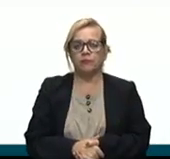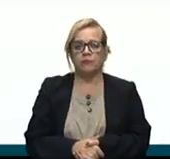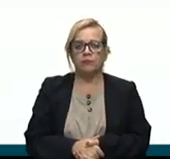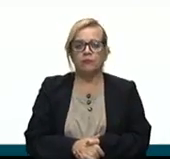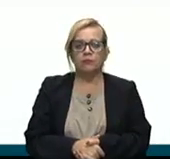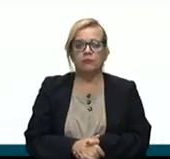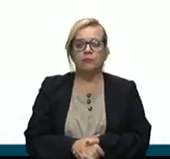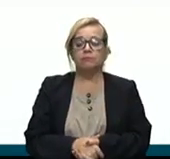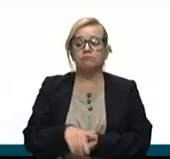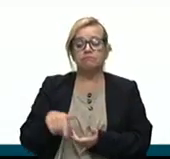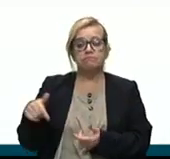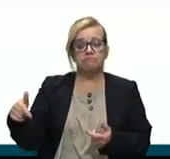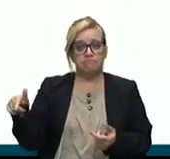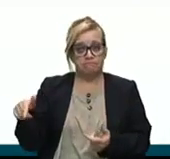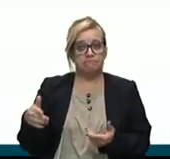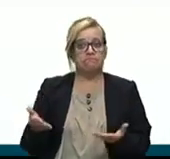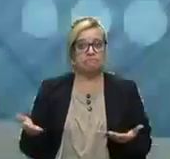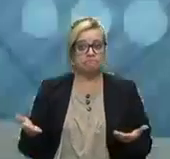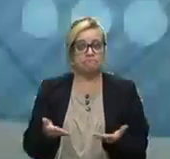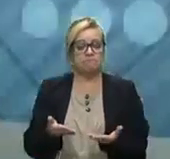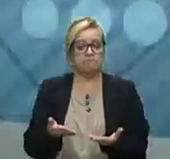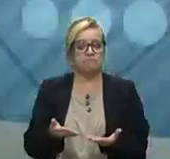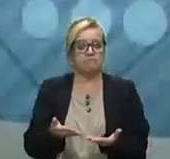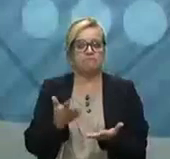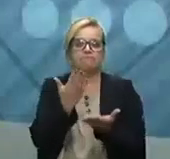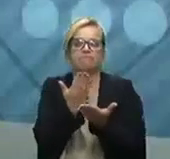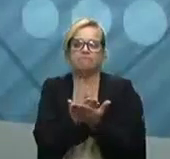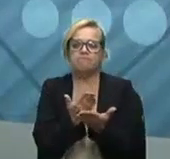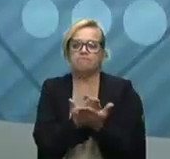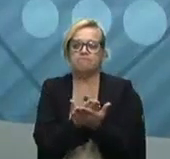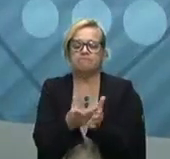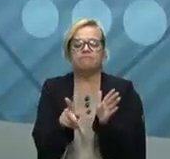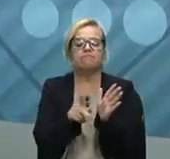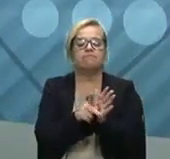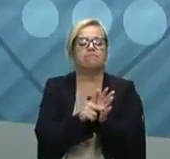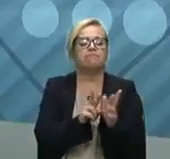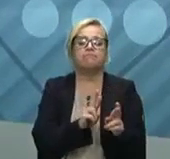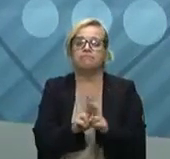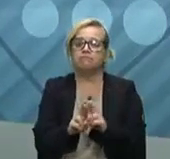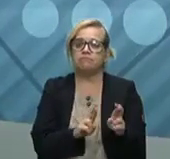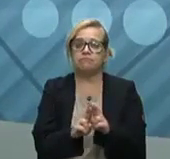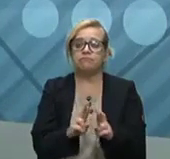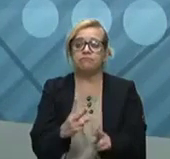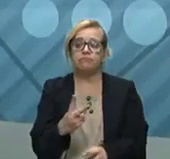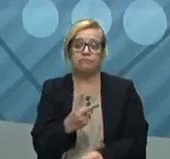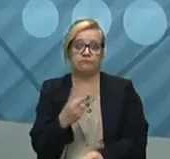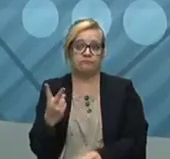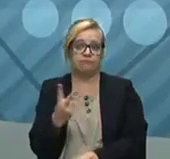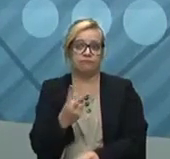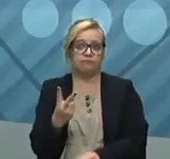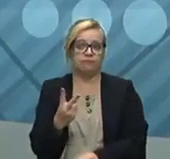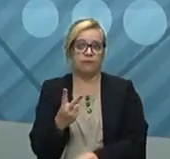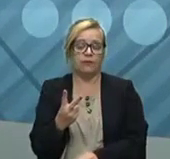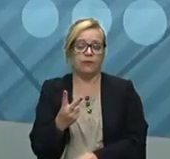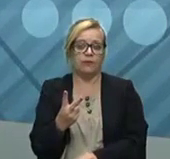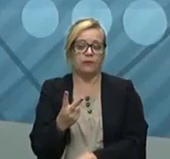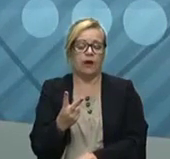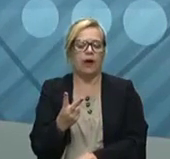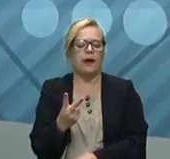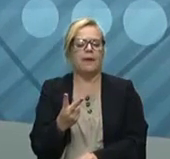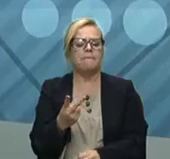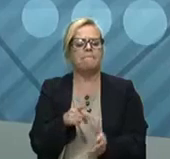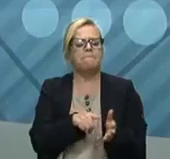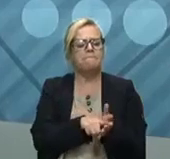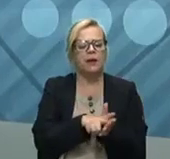Então, neste primeiro momento, nós vamos tratar especificamente da relação entre duas variáveis. Nós vamos, de algum modo,